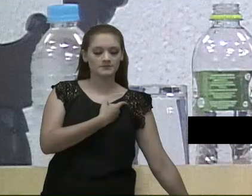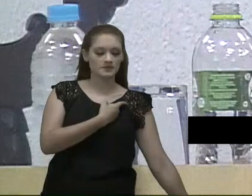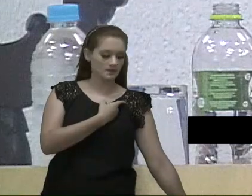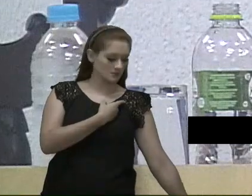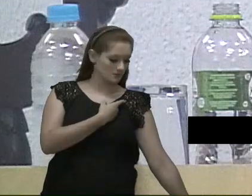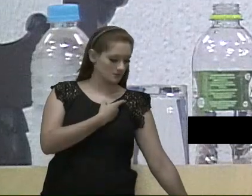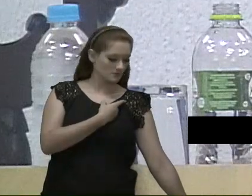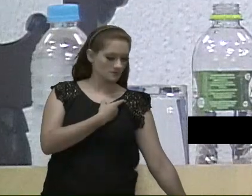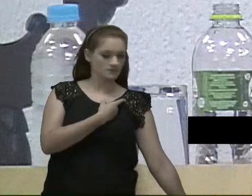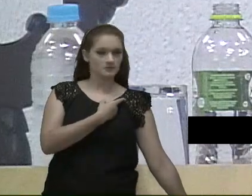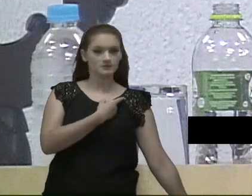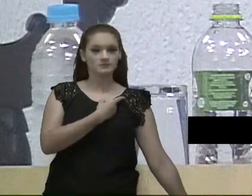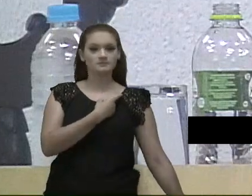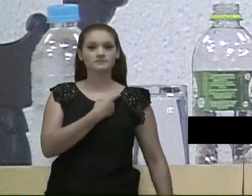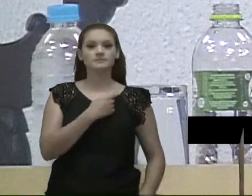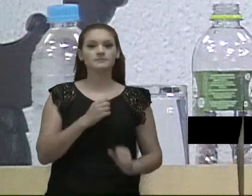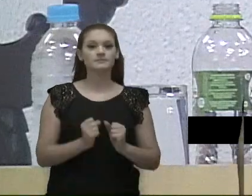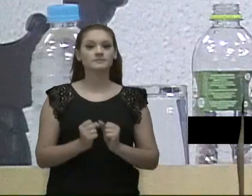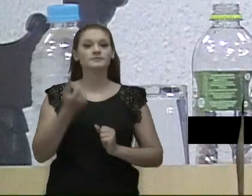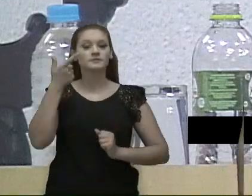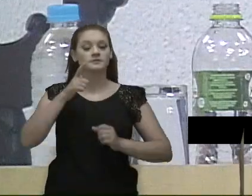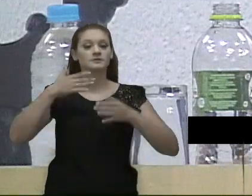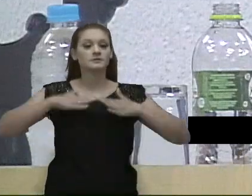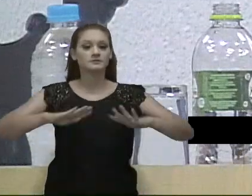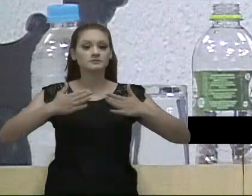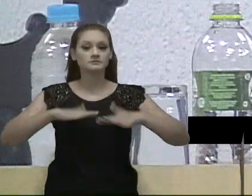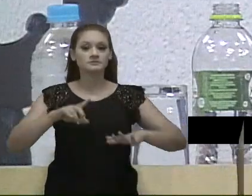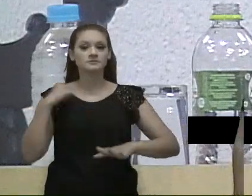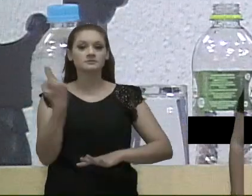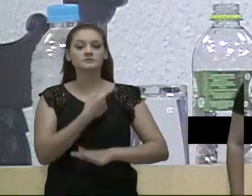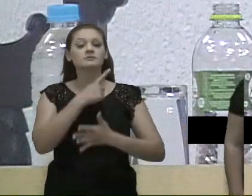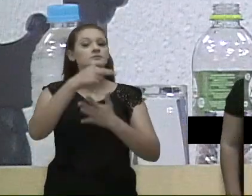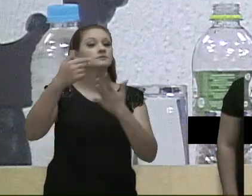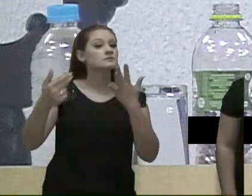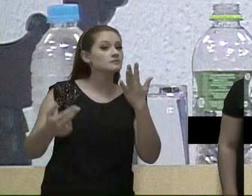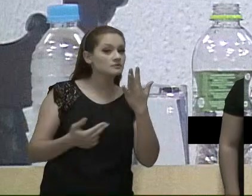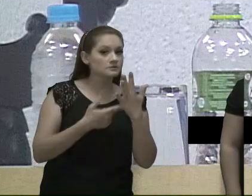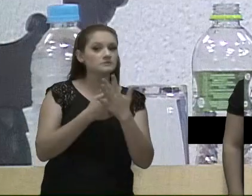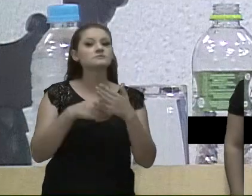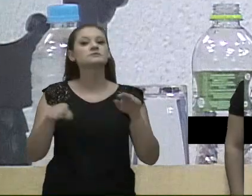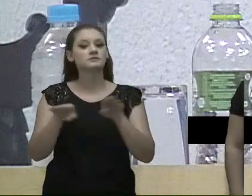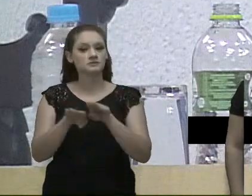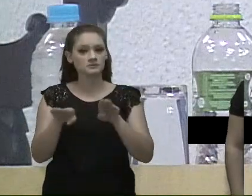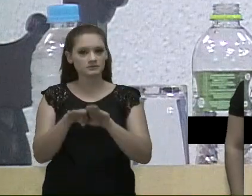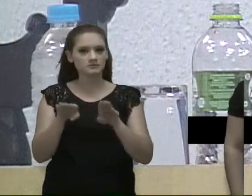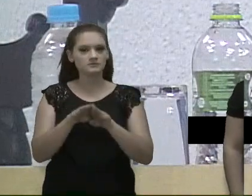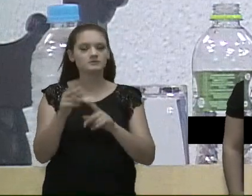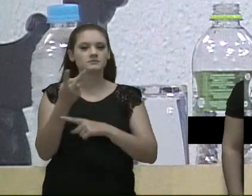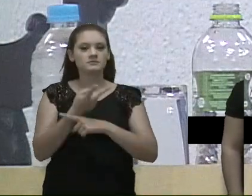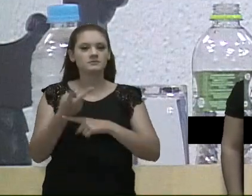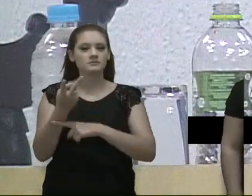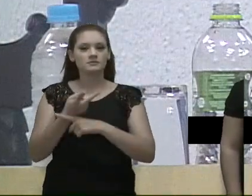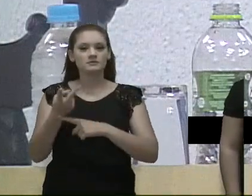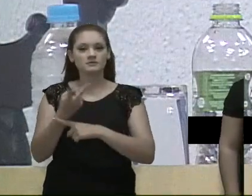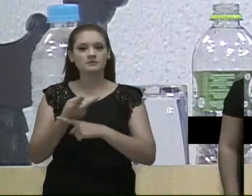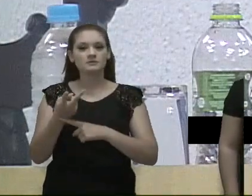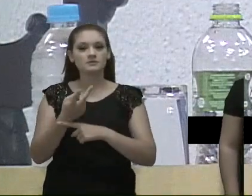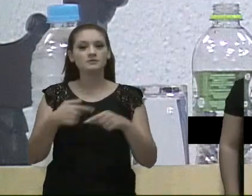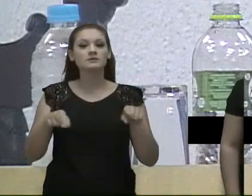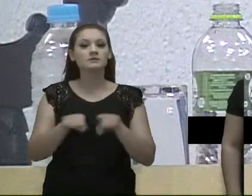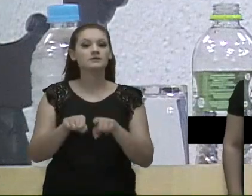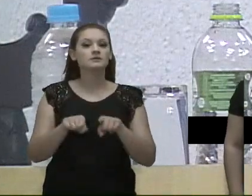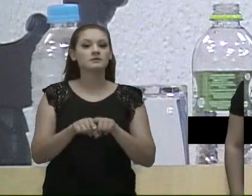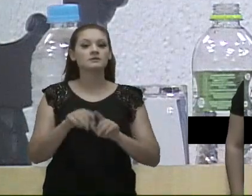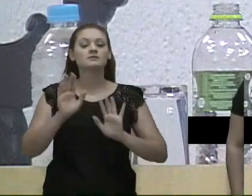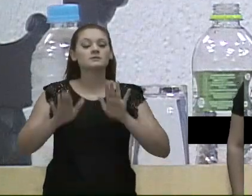sendo íntegro com ele, até para deixar ele à vontade. E a gente tem vários outros mecanismos também de se fazer a investigação. Então, assim, se